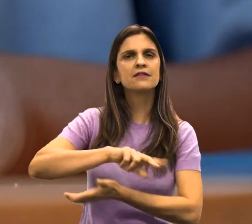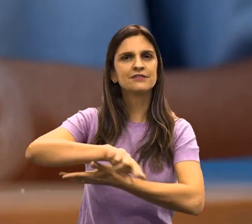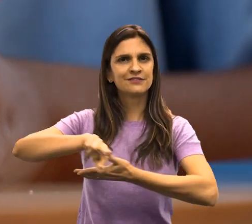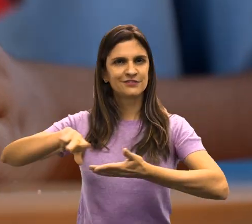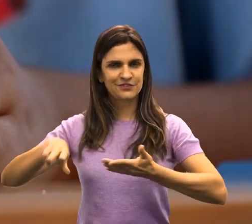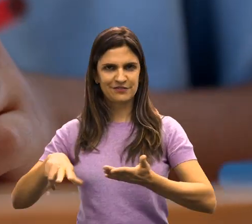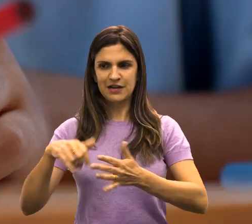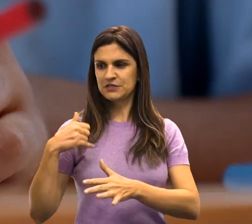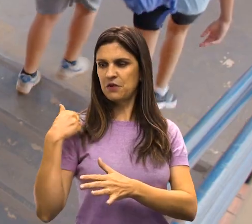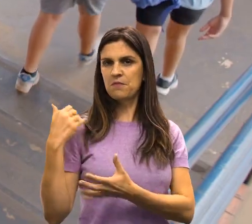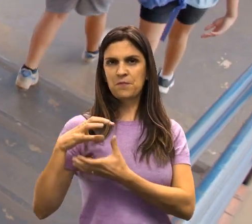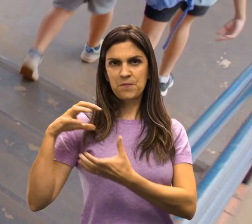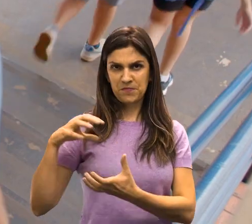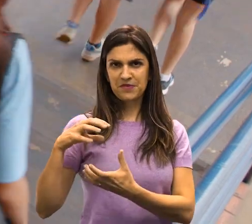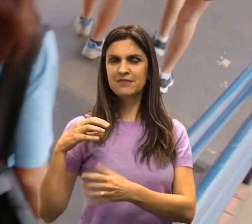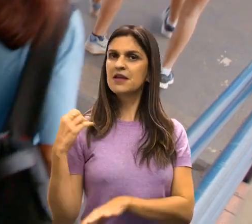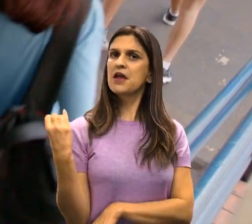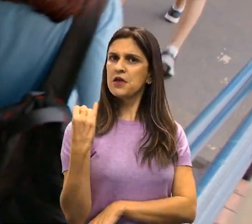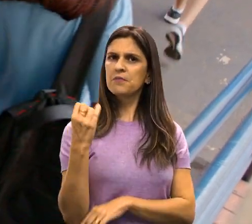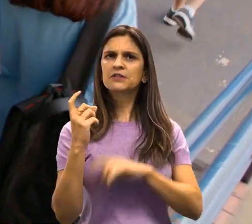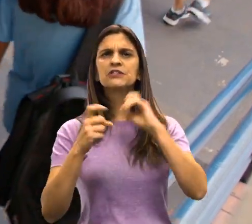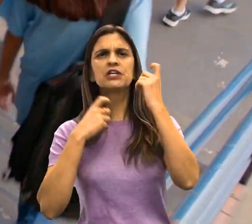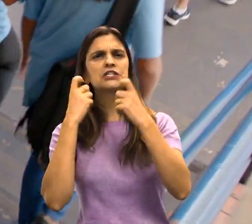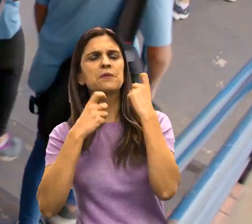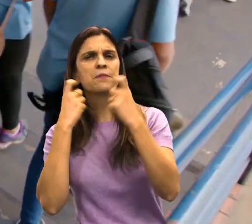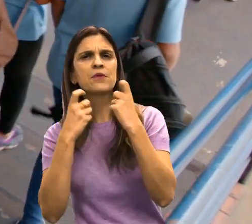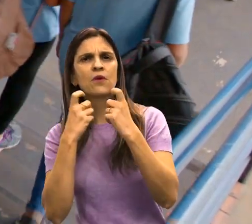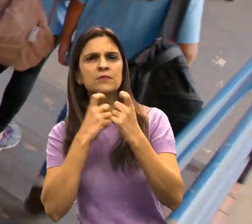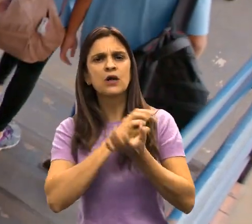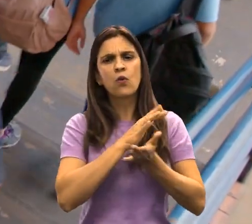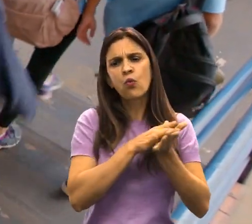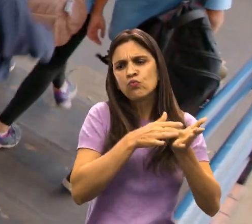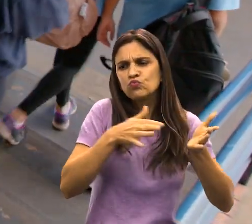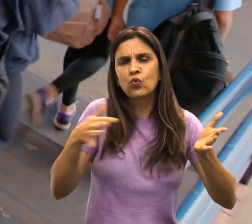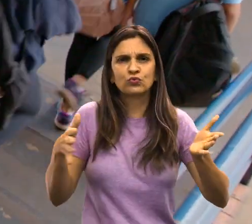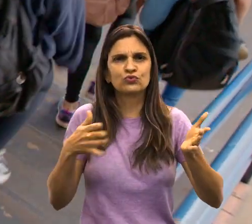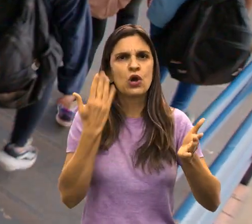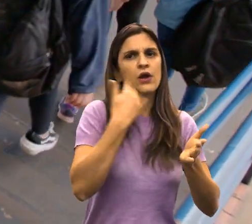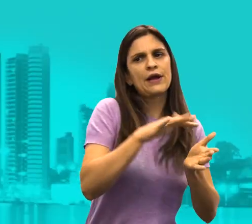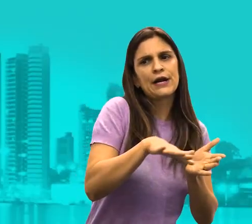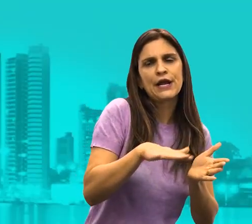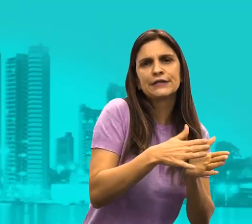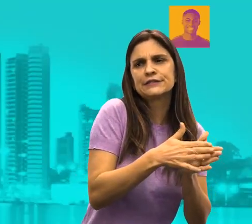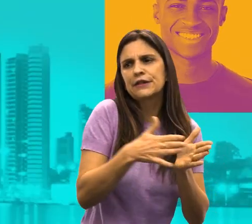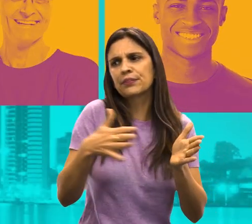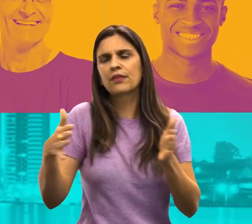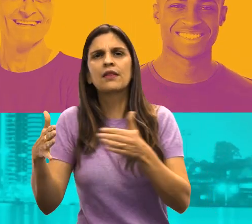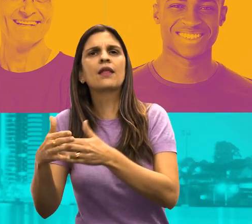as fases da vida é uma realidade no mandato do vereador professor Juari.